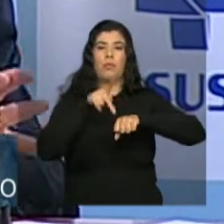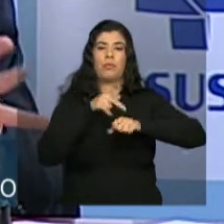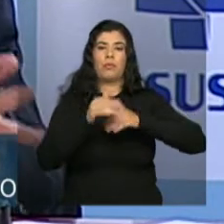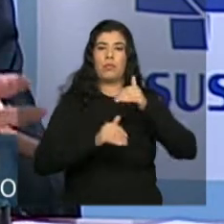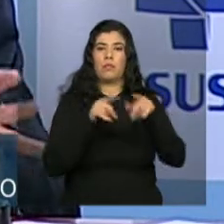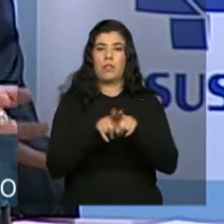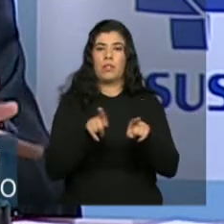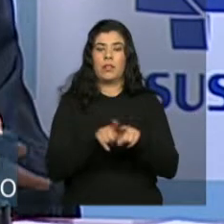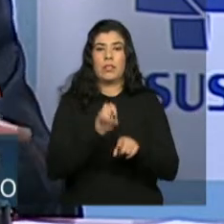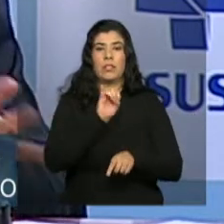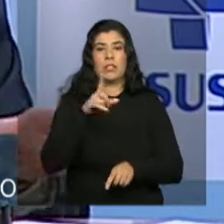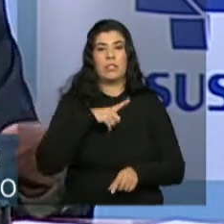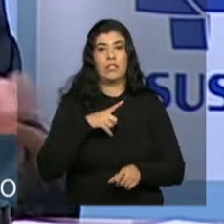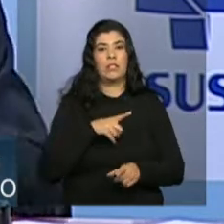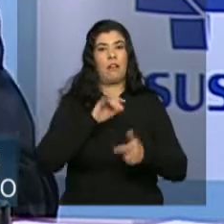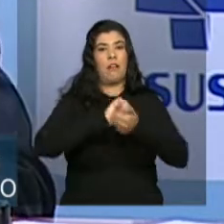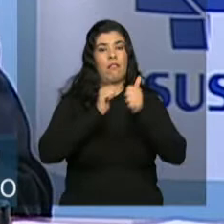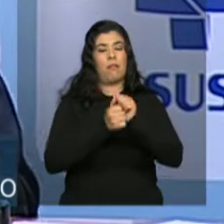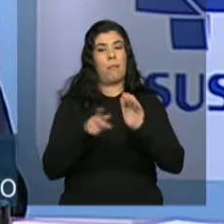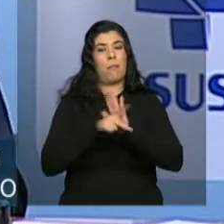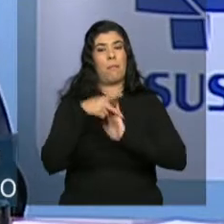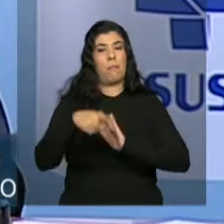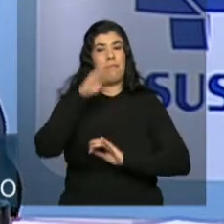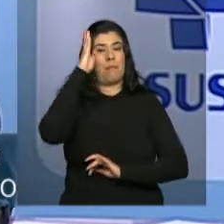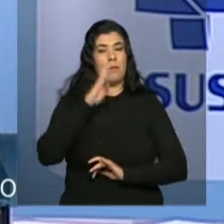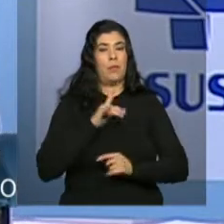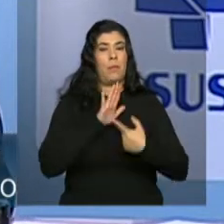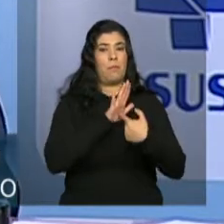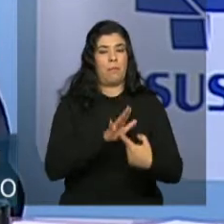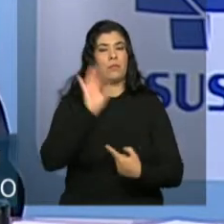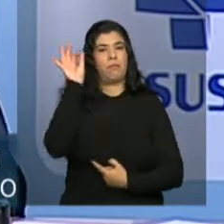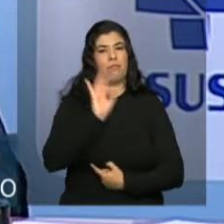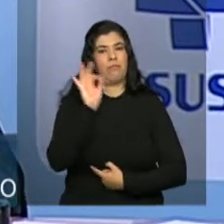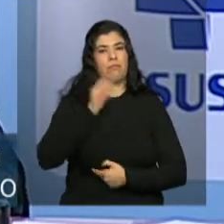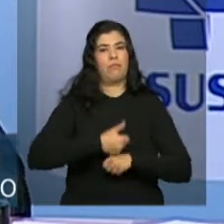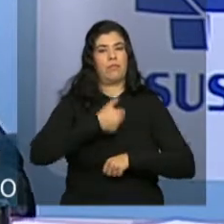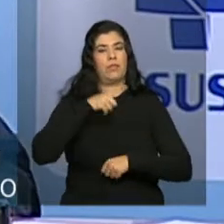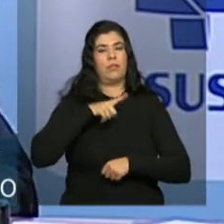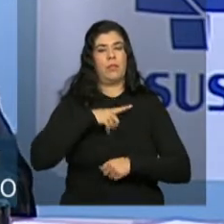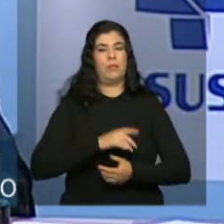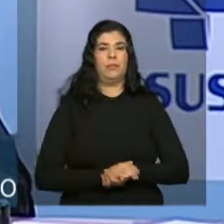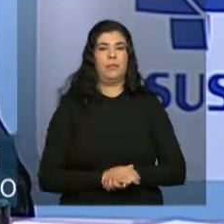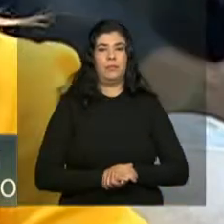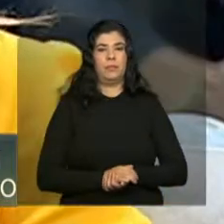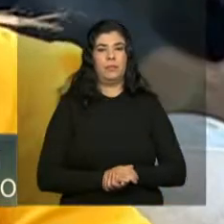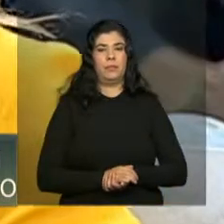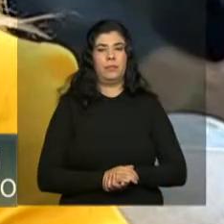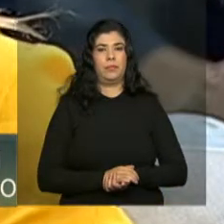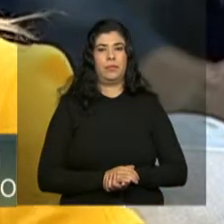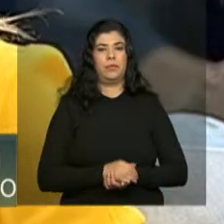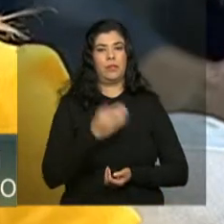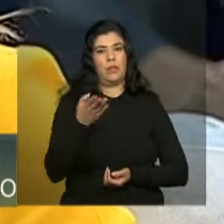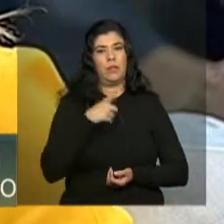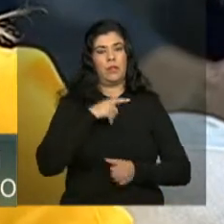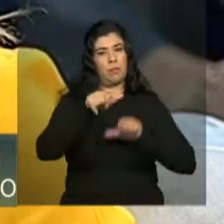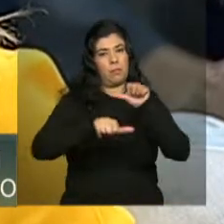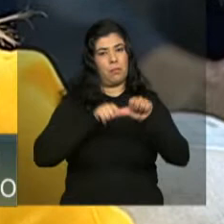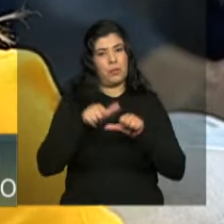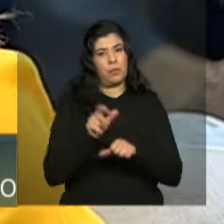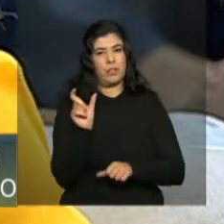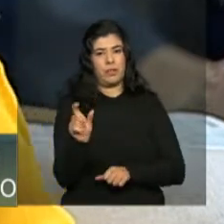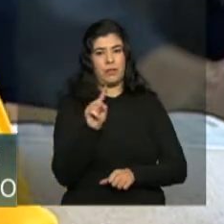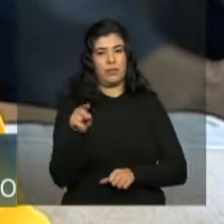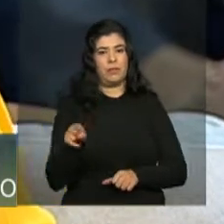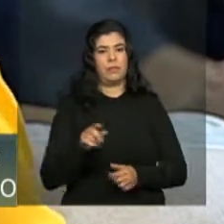quando a gente aplicou ele para o mercado brasileiro ele efetivamente e mostrou melhor o que é o nosso mercado mesmo a essas as notificações para